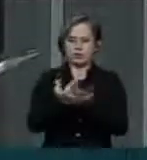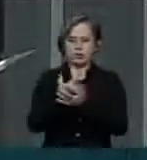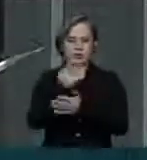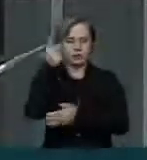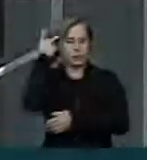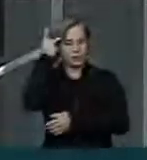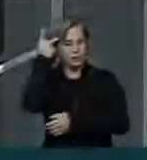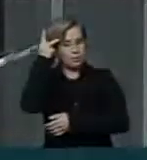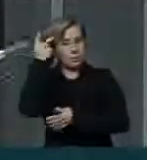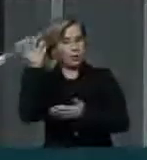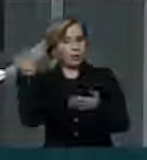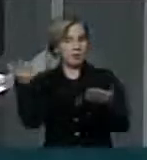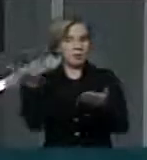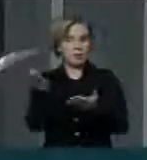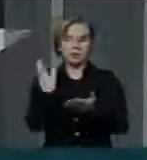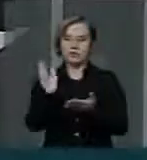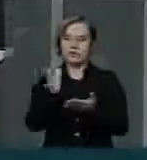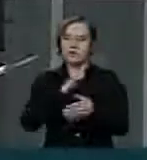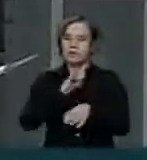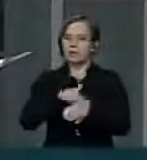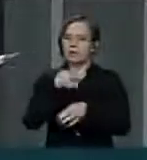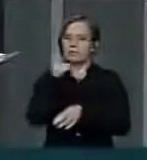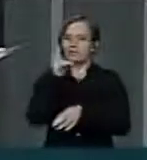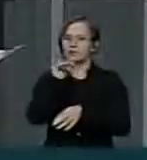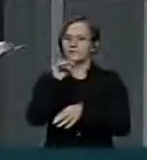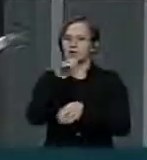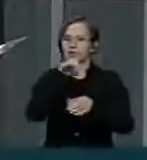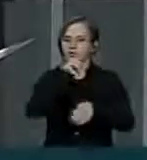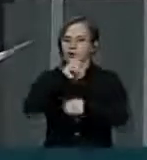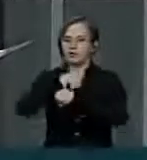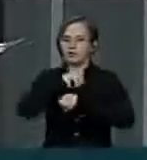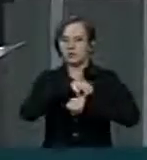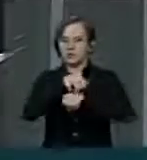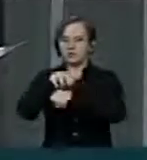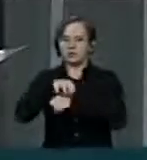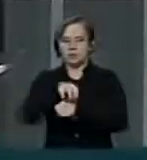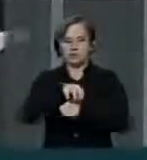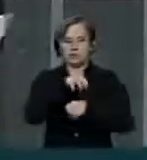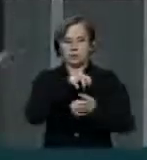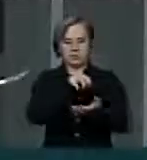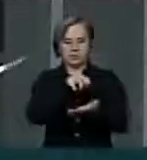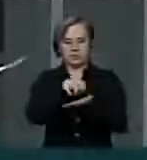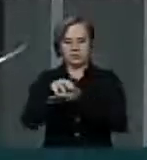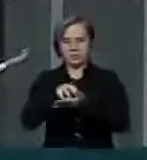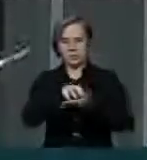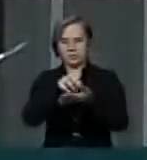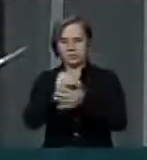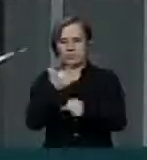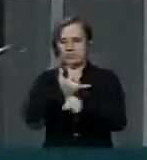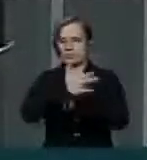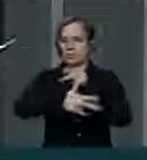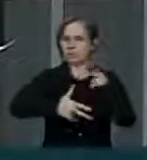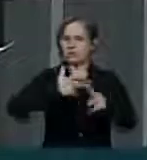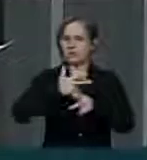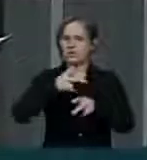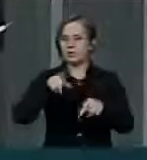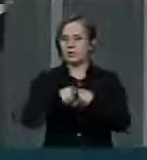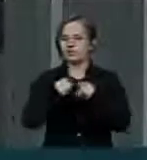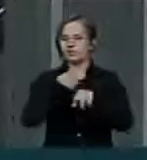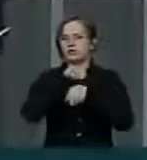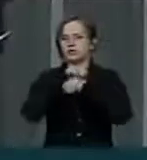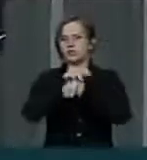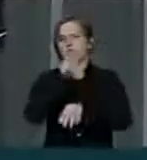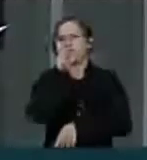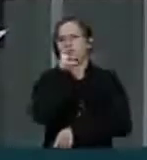praticamente, mais de 20 estações ferroviárias foram queimadas porque o transporte público atrasava.